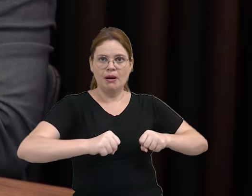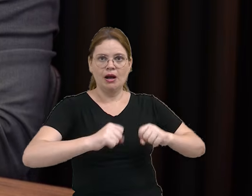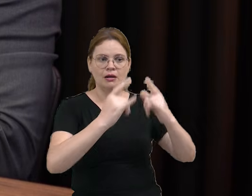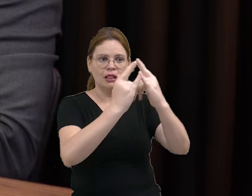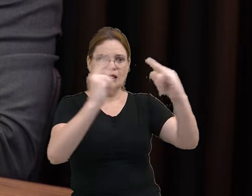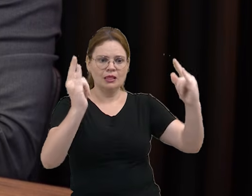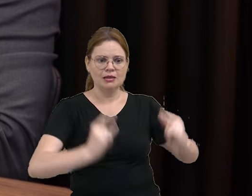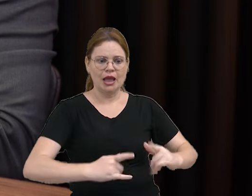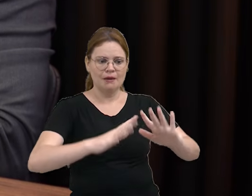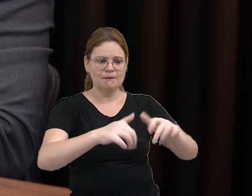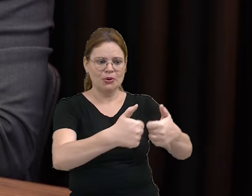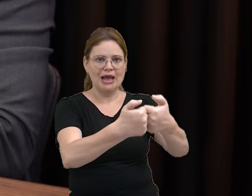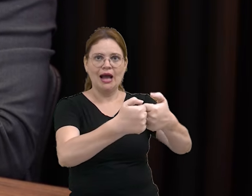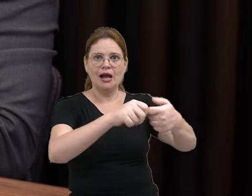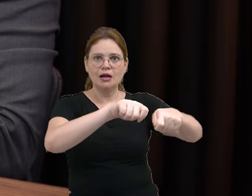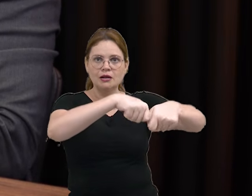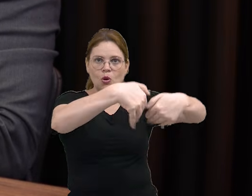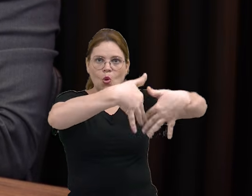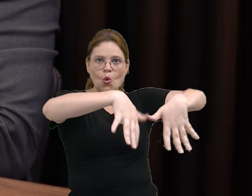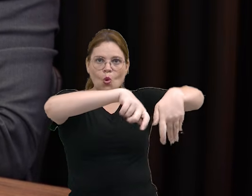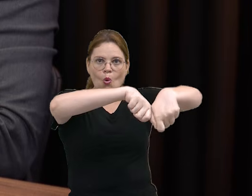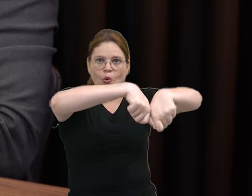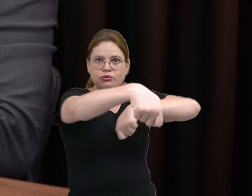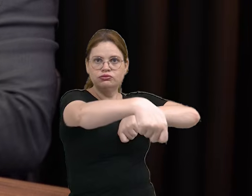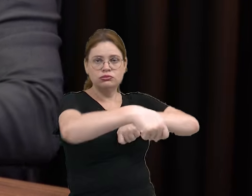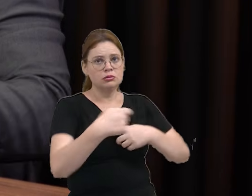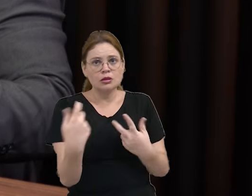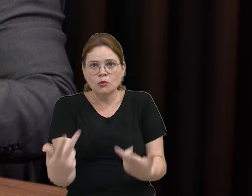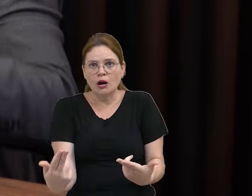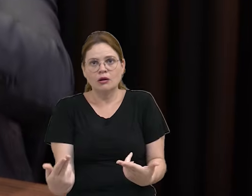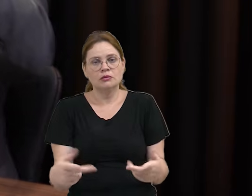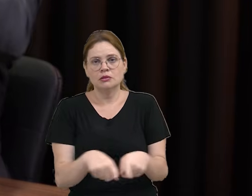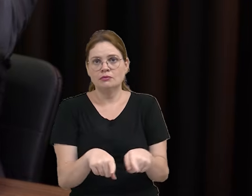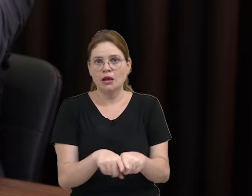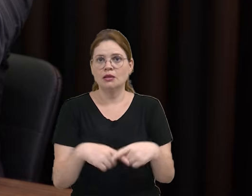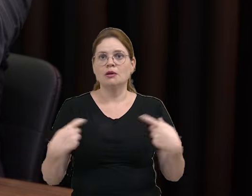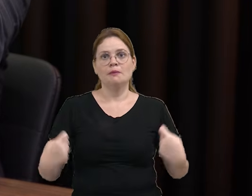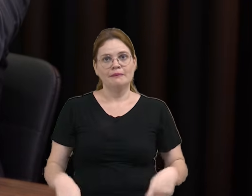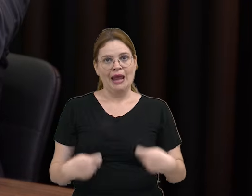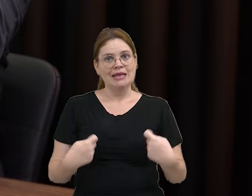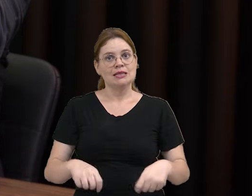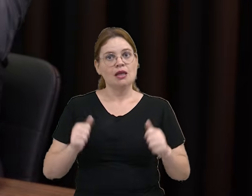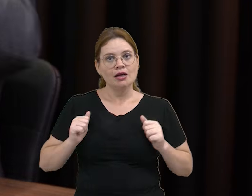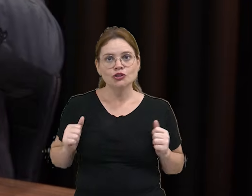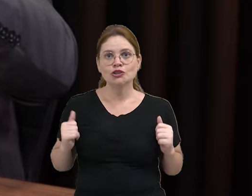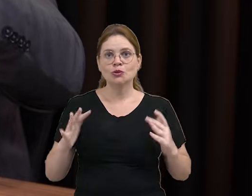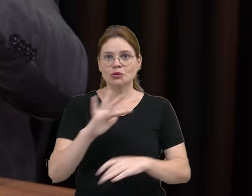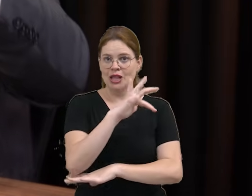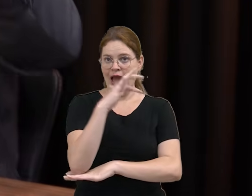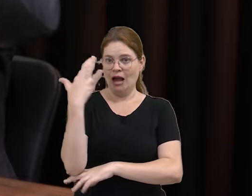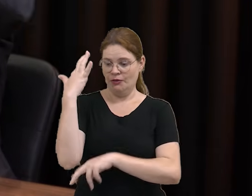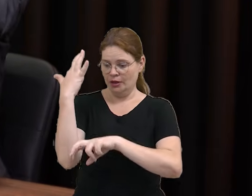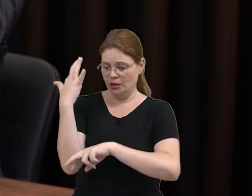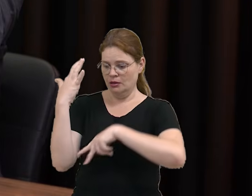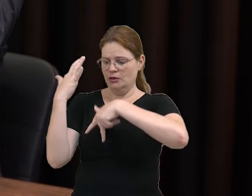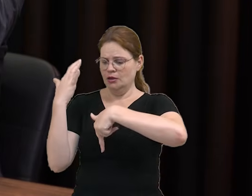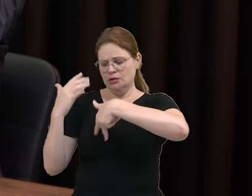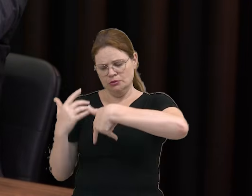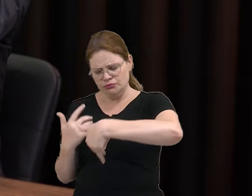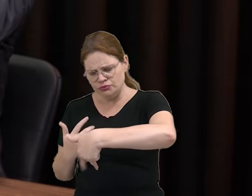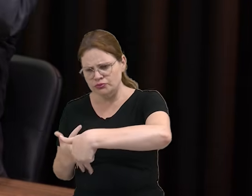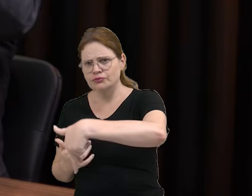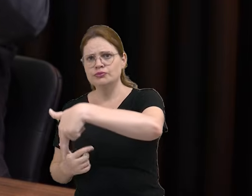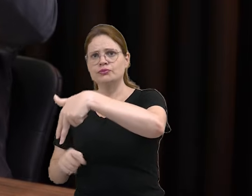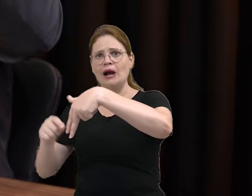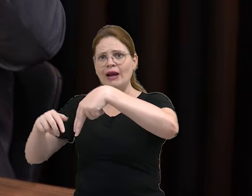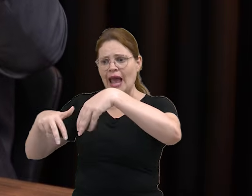há uma necessidade de uma operação no interior do homem para que ele levante dos pés de zimbro, para que ele saia da caverna e